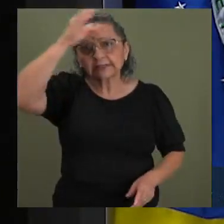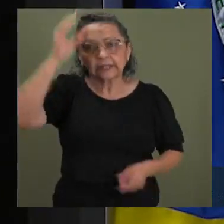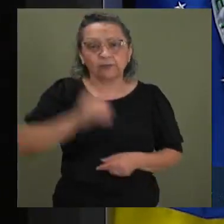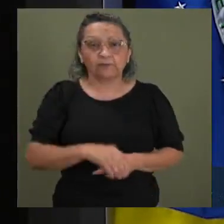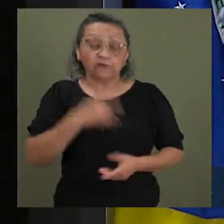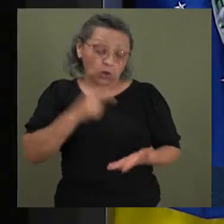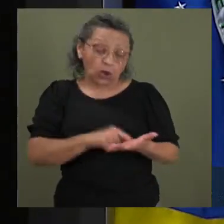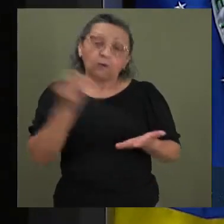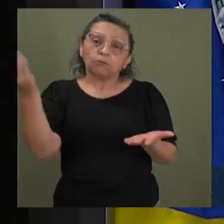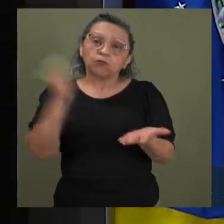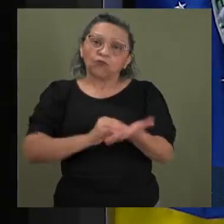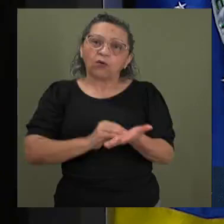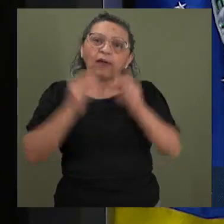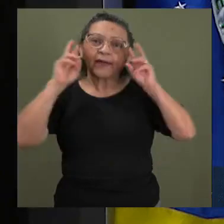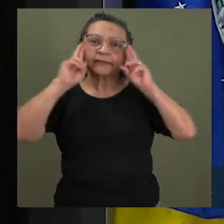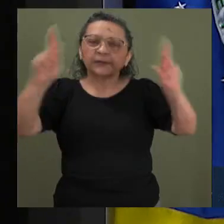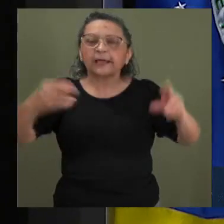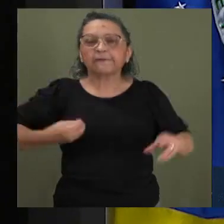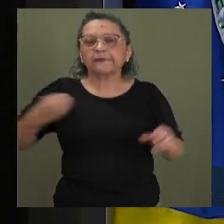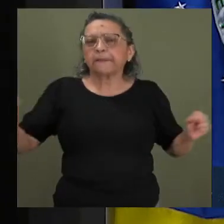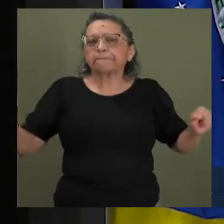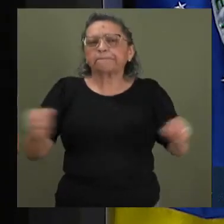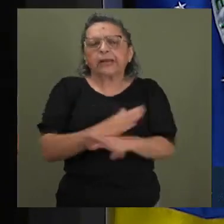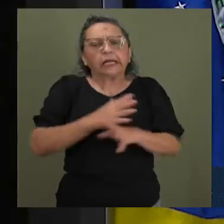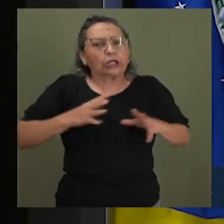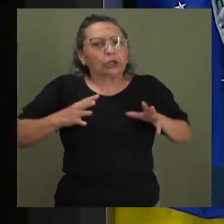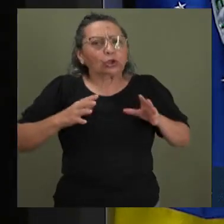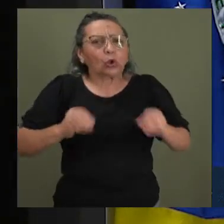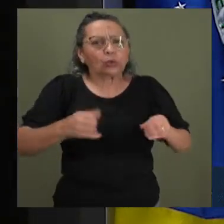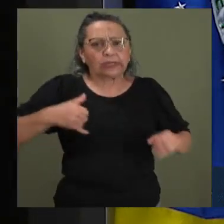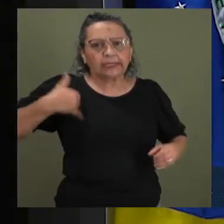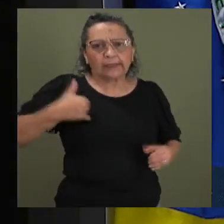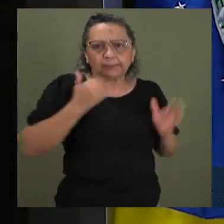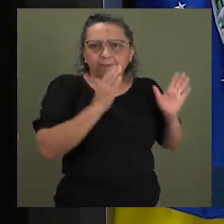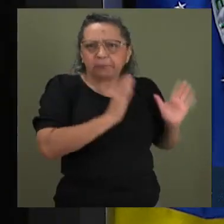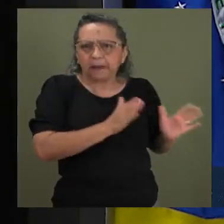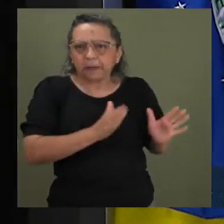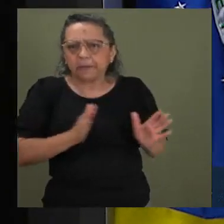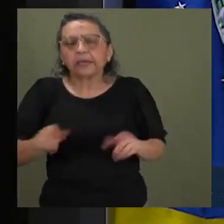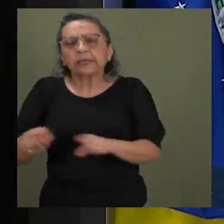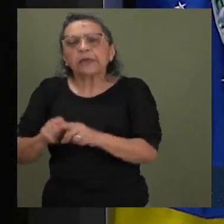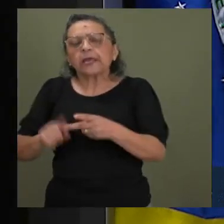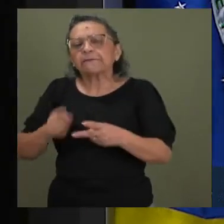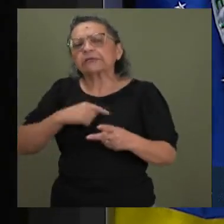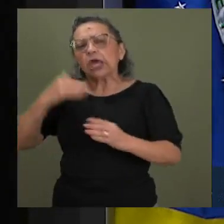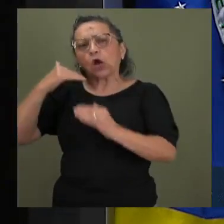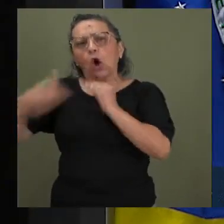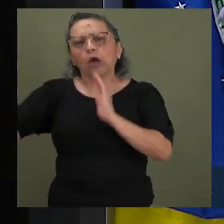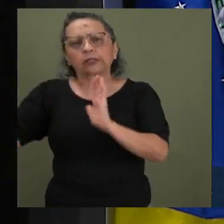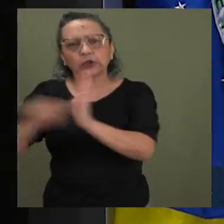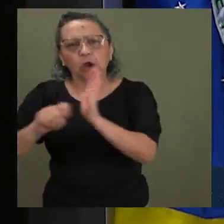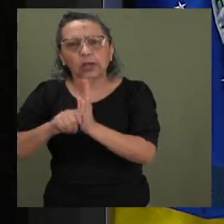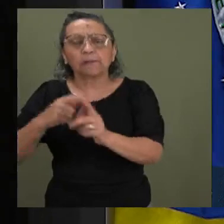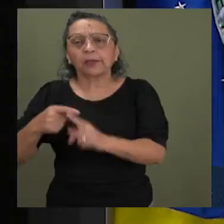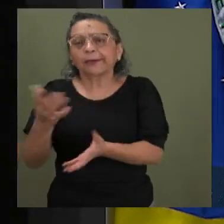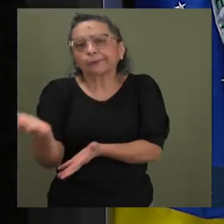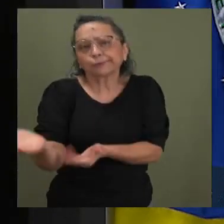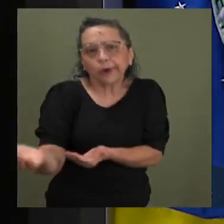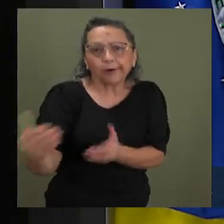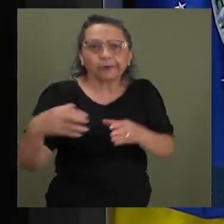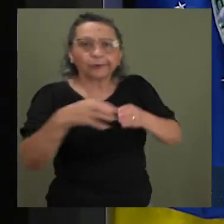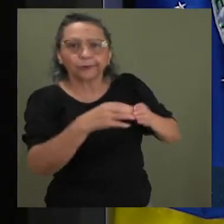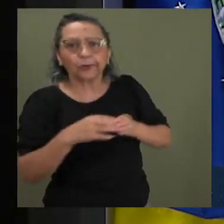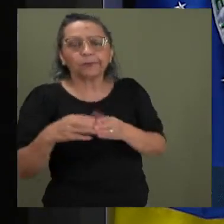respeitar a vida plena em todas as suas fases. E que seria contra as drogas, porque os jovens... E